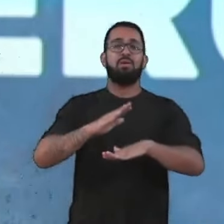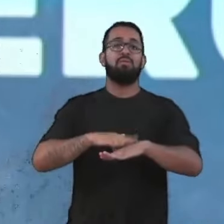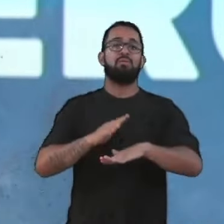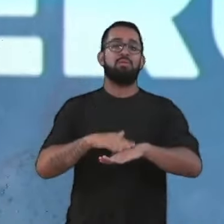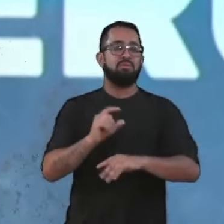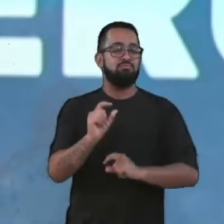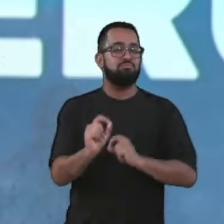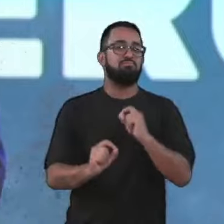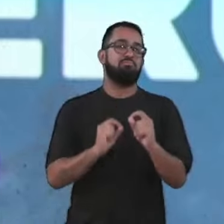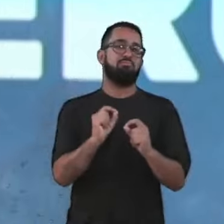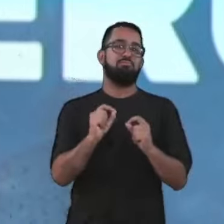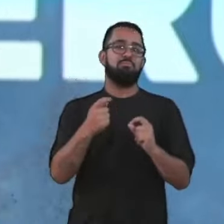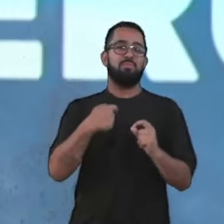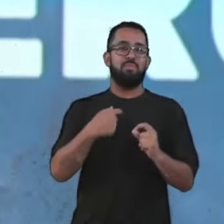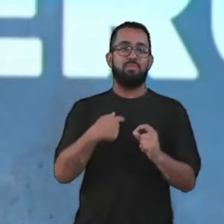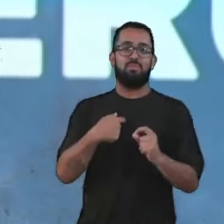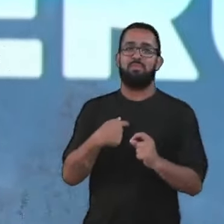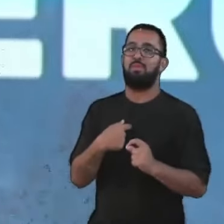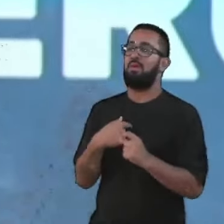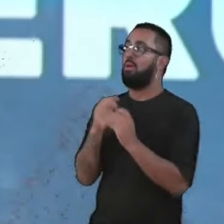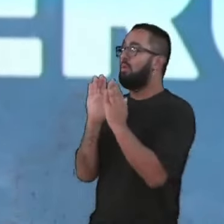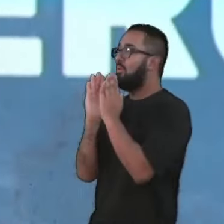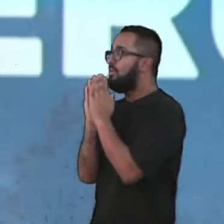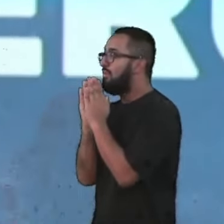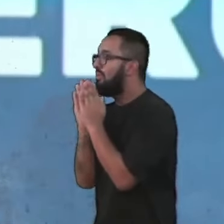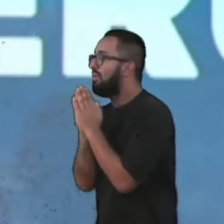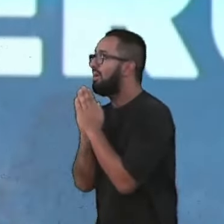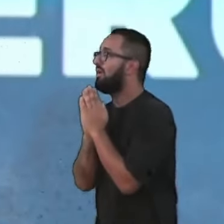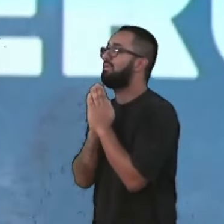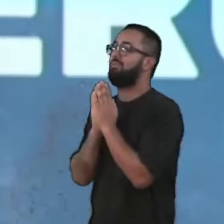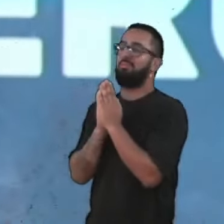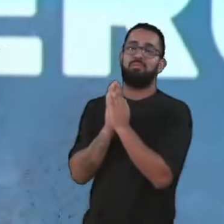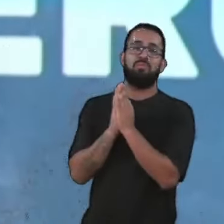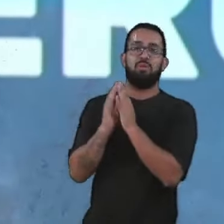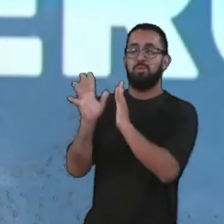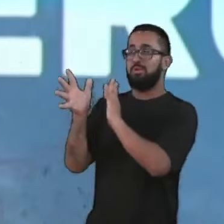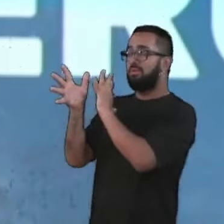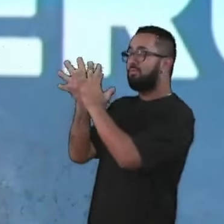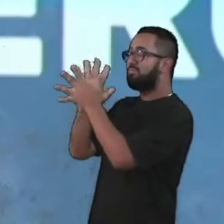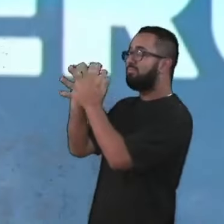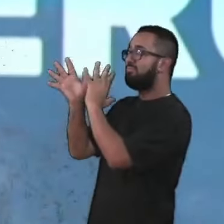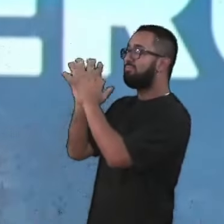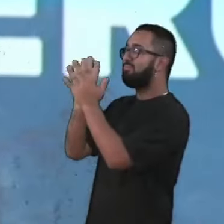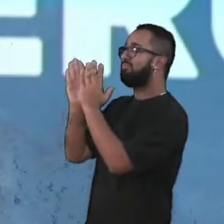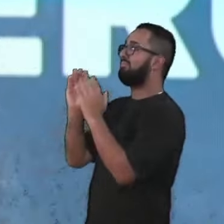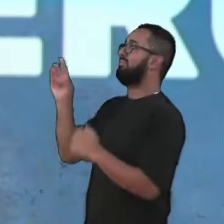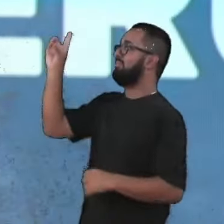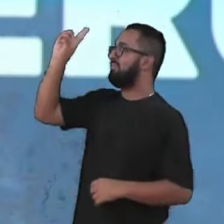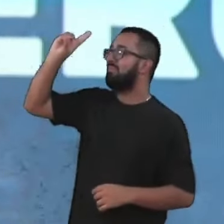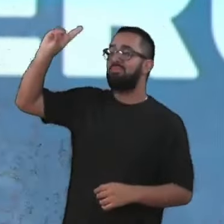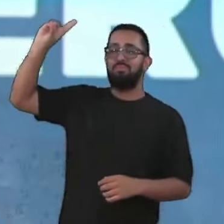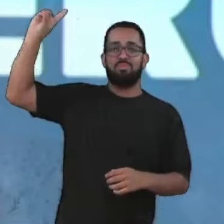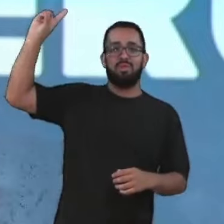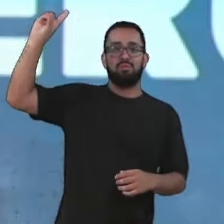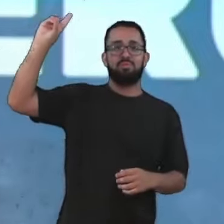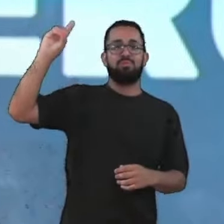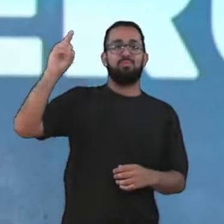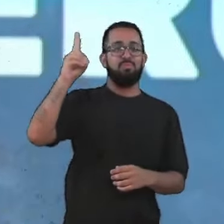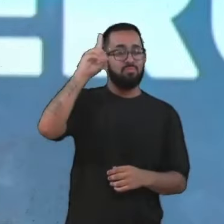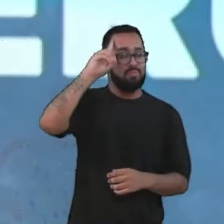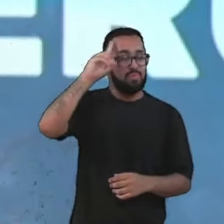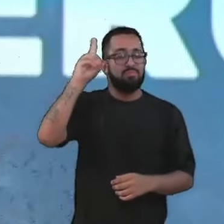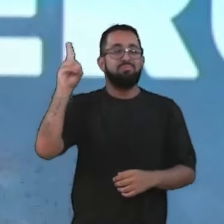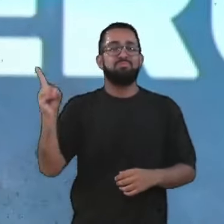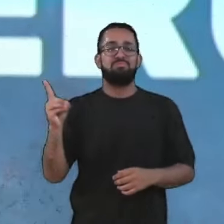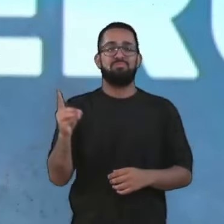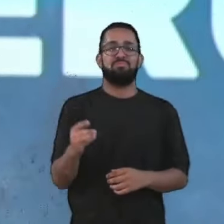remédio para o teu corpo. E a presença dEle vai ser notável na sua vida. As pessoas vão querer ficar perto de você, porque a alegria do